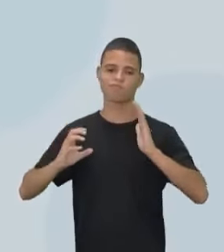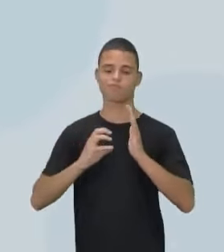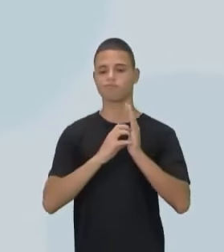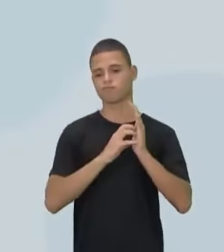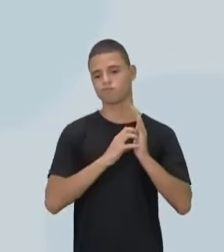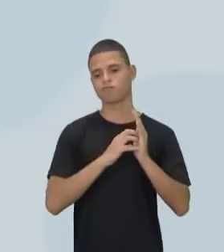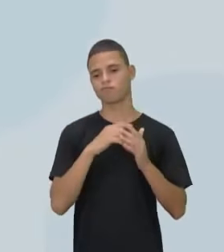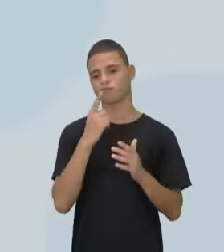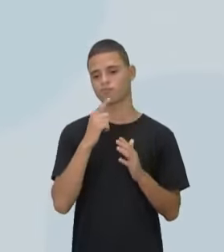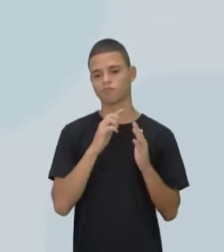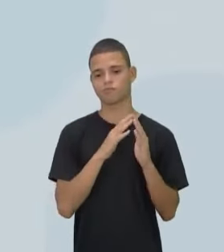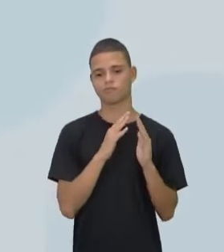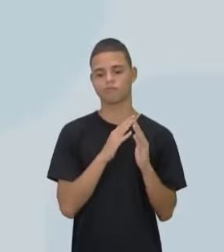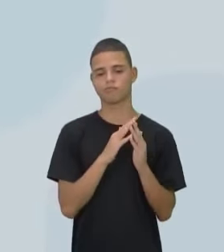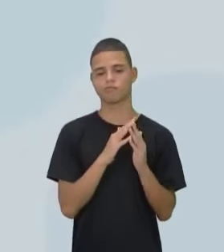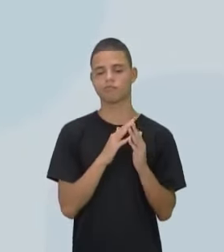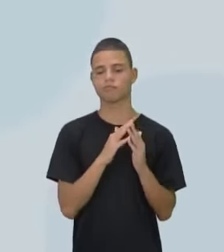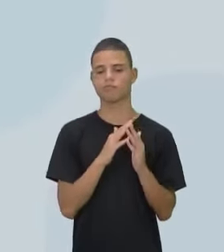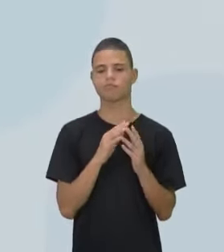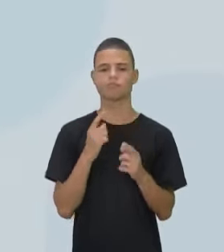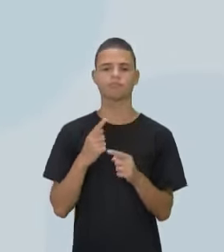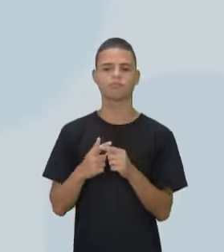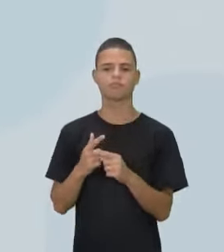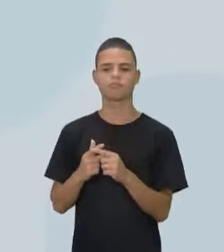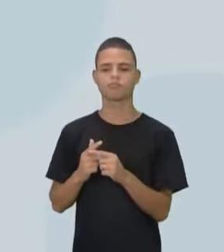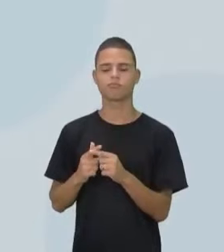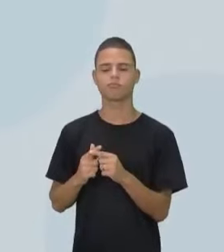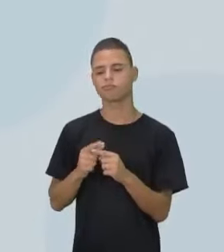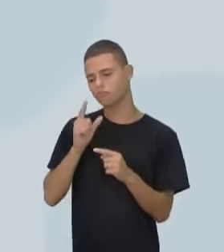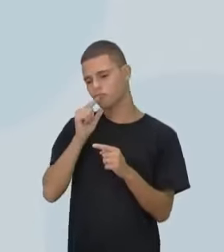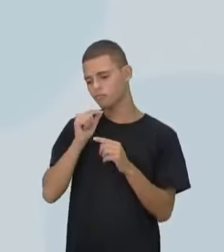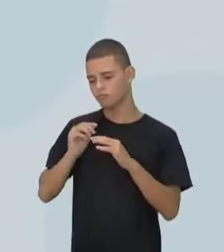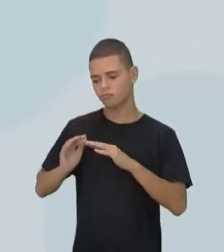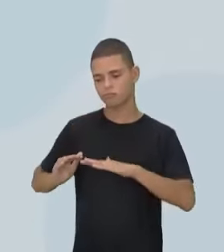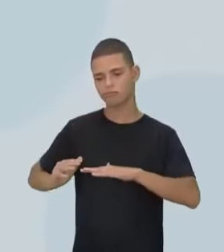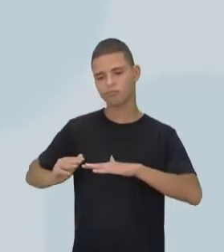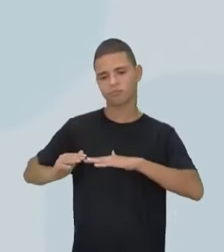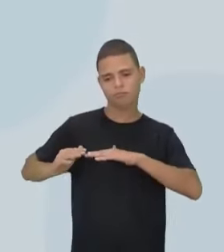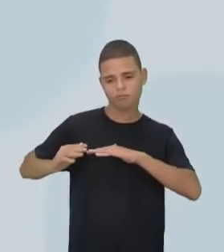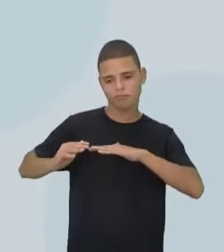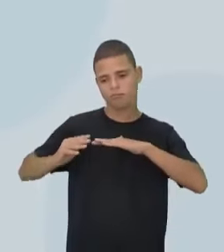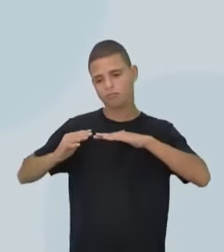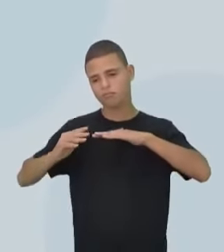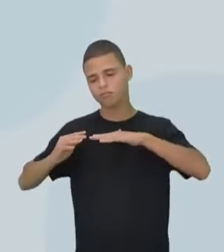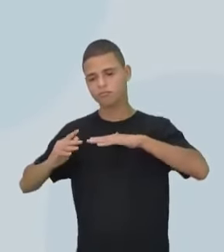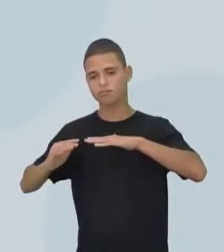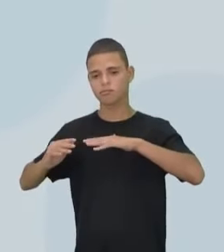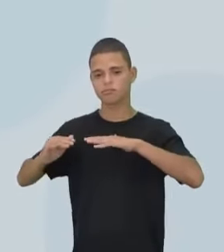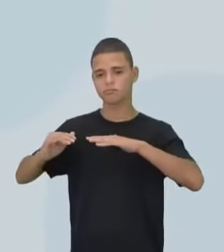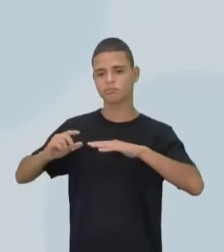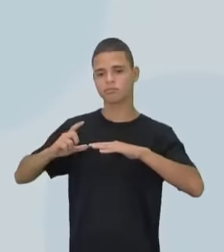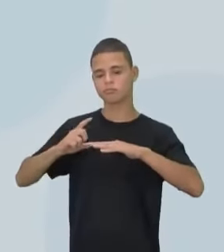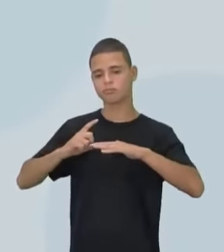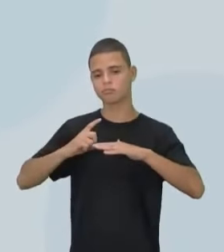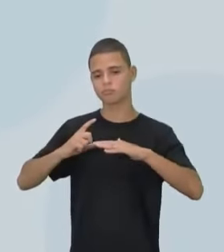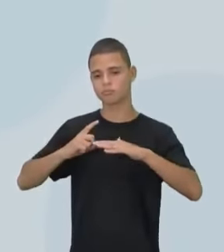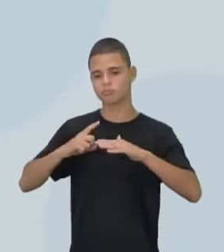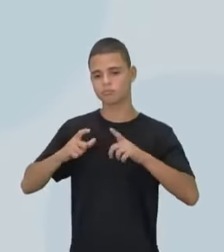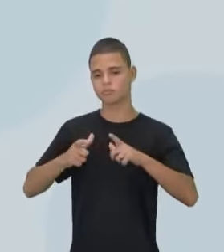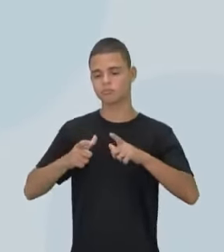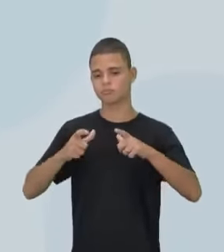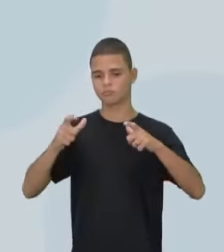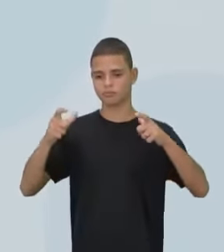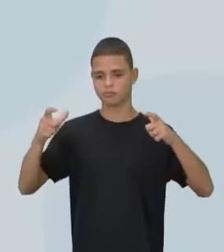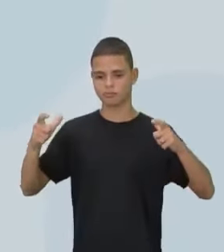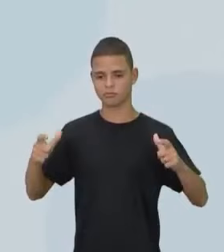atingida. Mas por que eu estou falando que é uma enchente ainda? Porque o rio ainda está dentro do leito maior